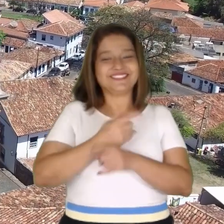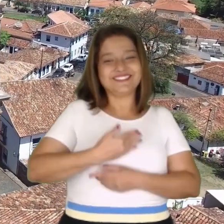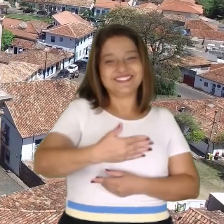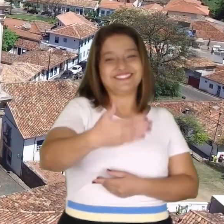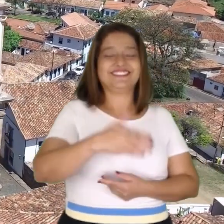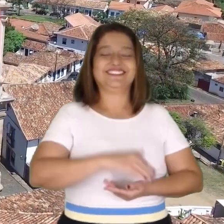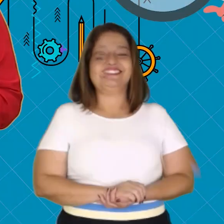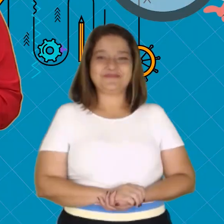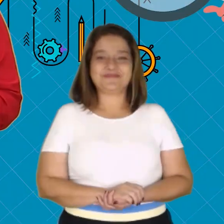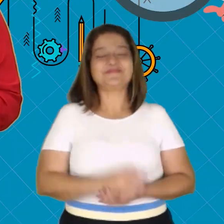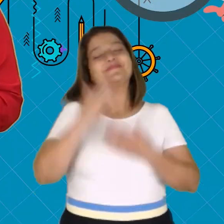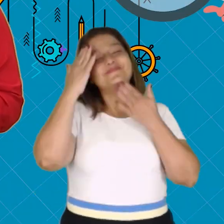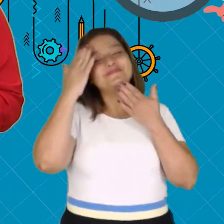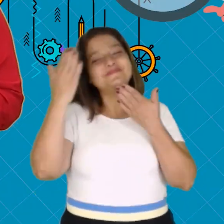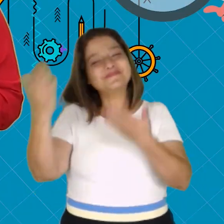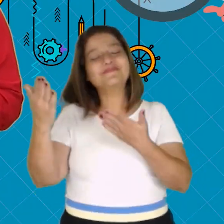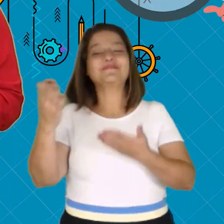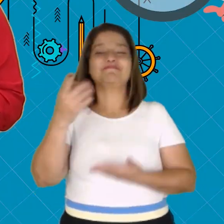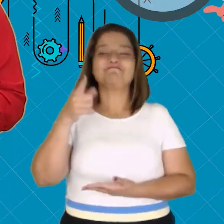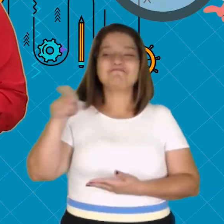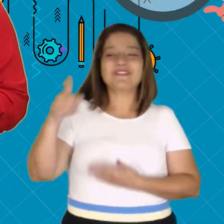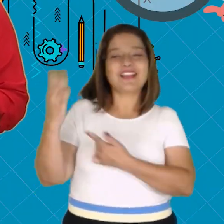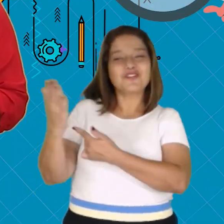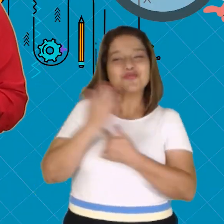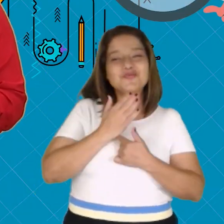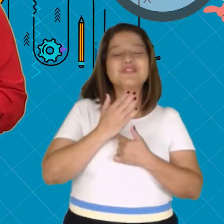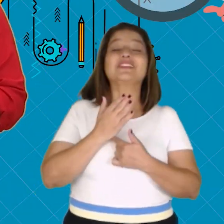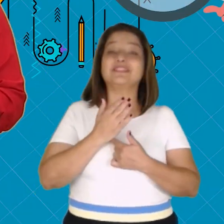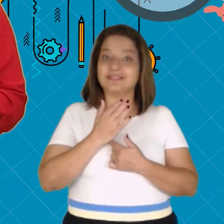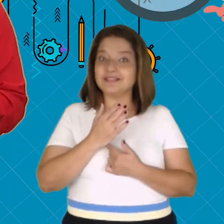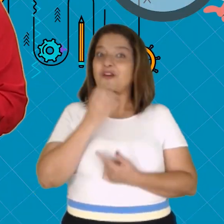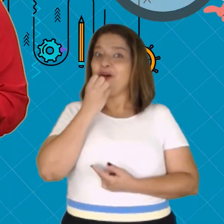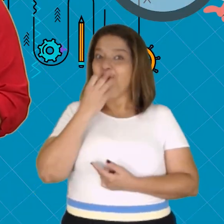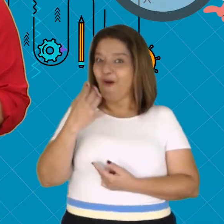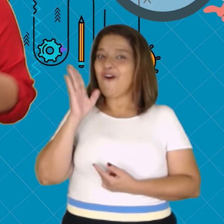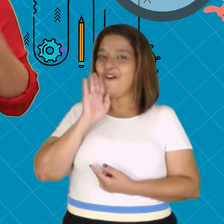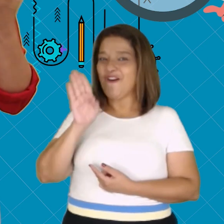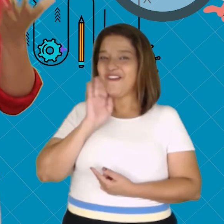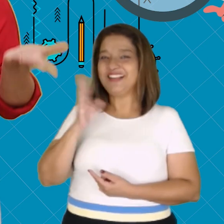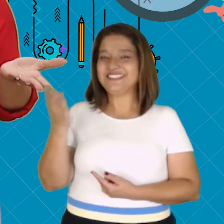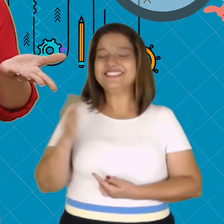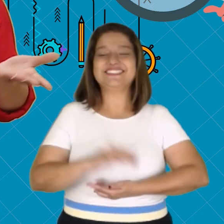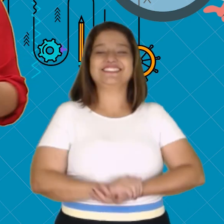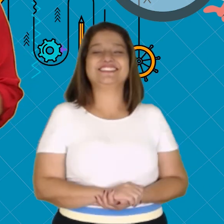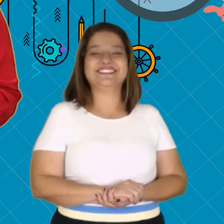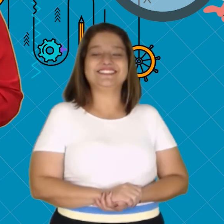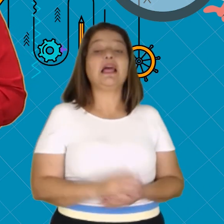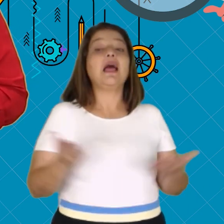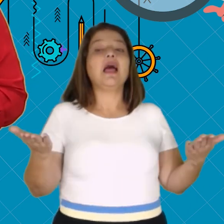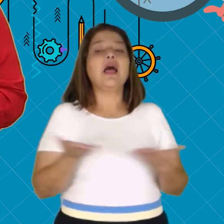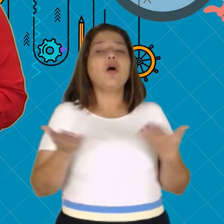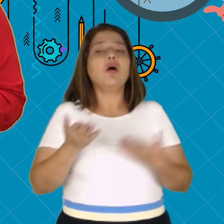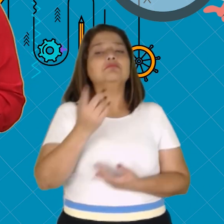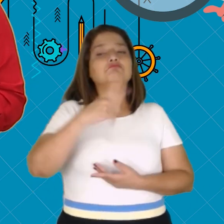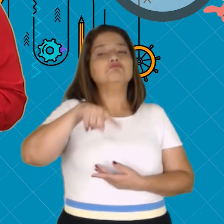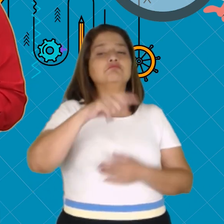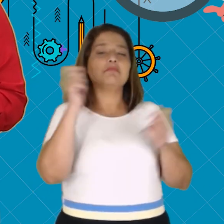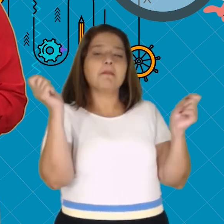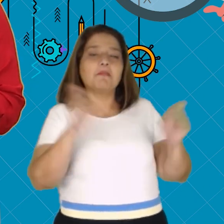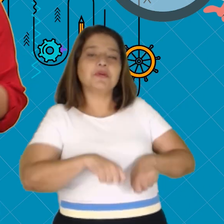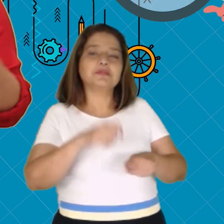mais! Obrigado pela colaboração, professor Ailton. Foi na hora, viu? E para ampliar as possibilidades